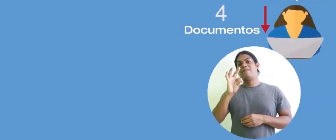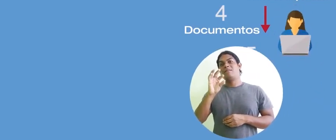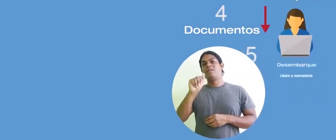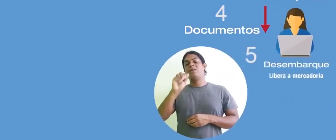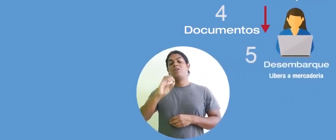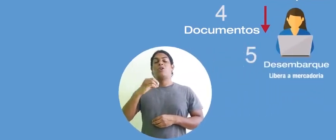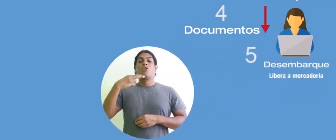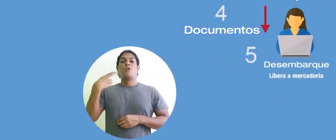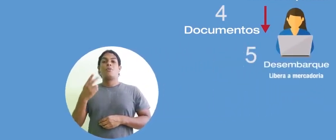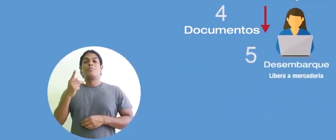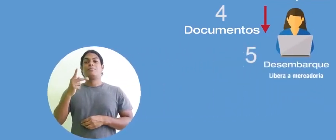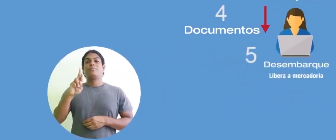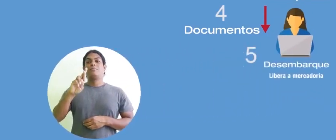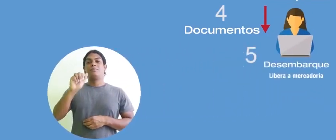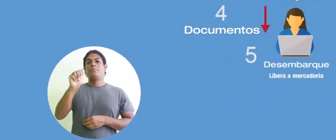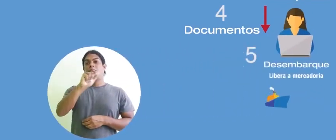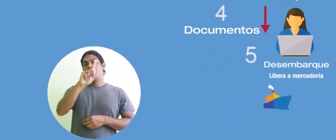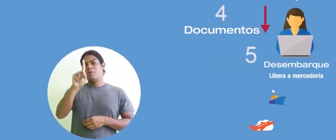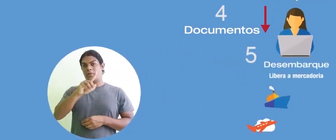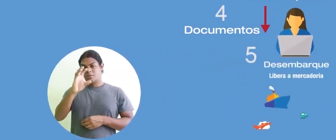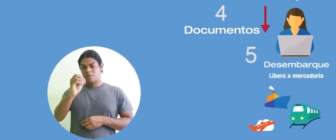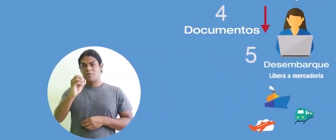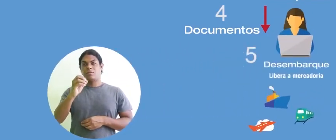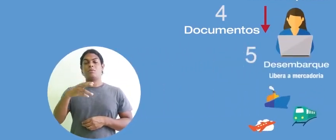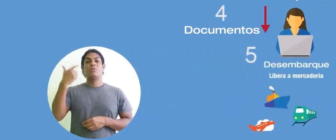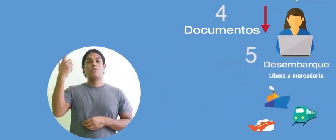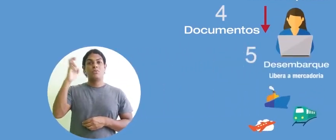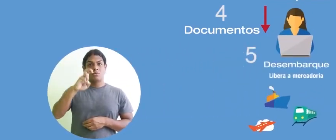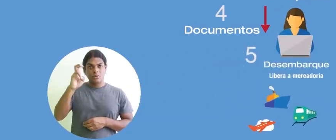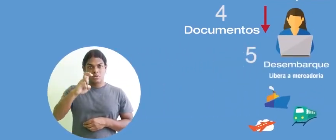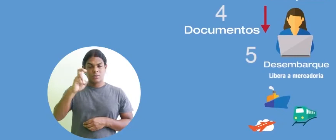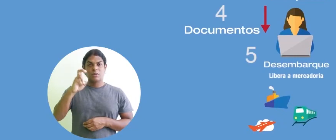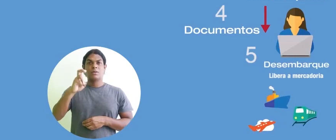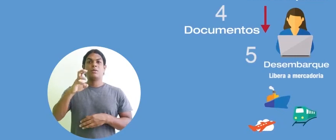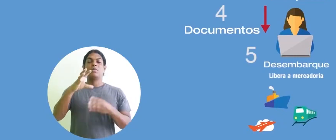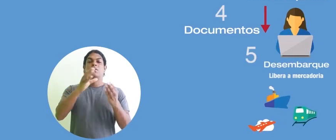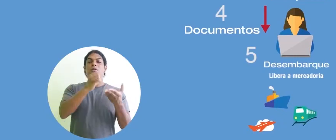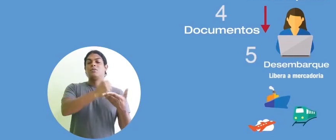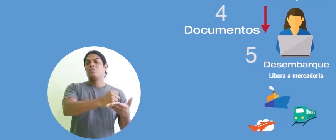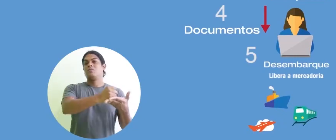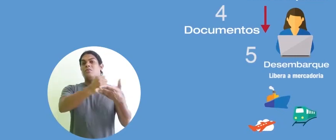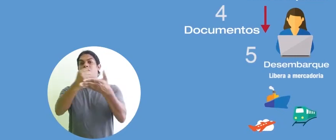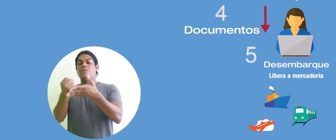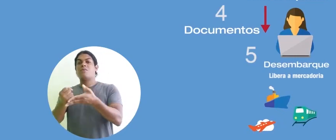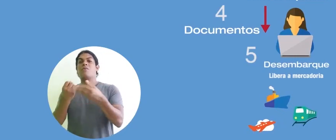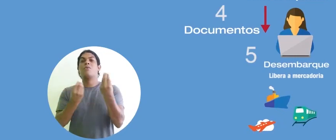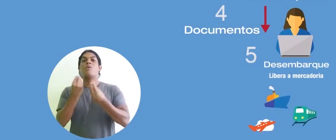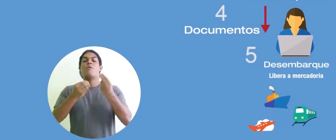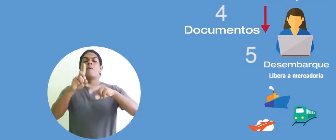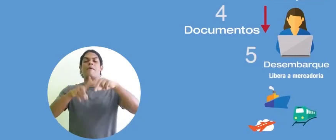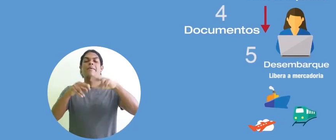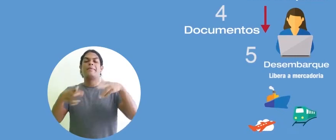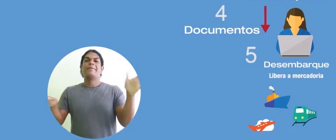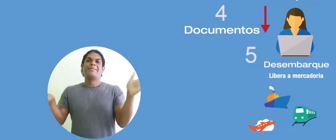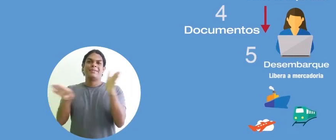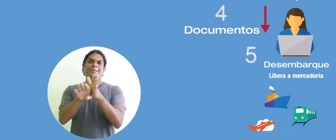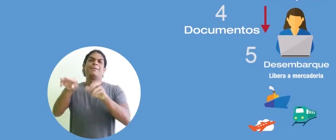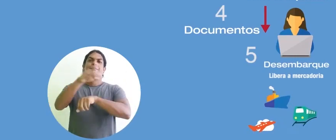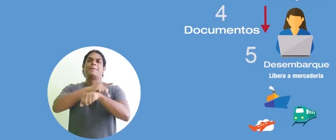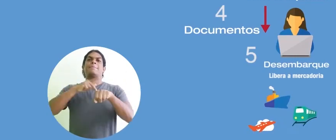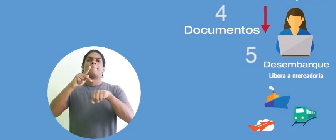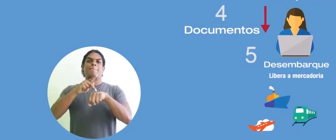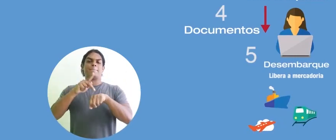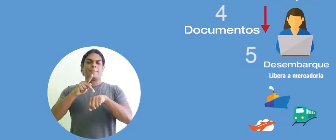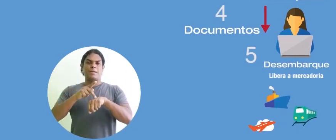Quinto ponto é o desembarque. Enquanto isso vai acontecendo, a mercadoria vai e chega no país de destino. Chegando no país